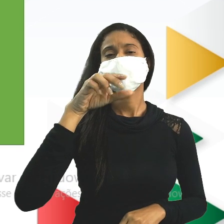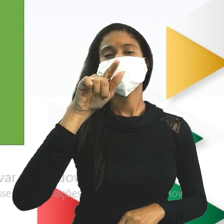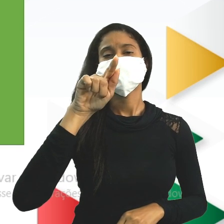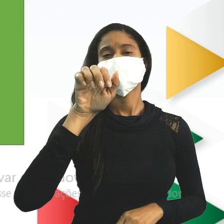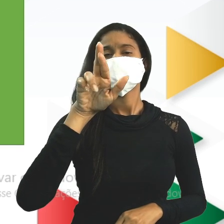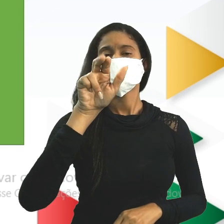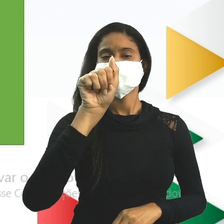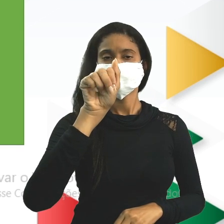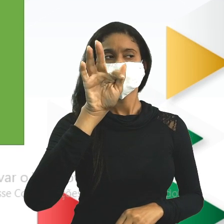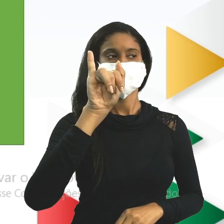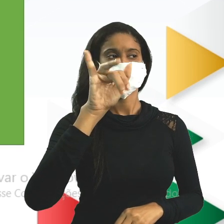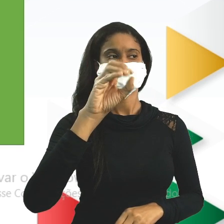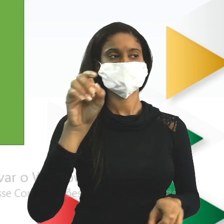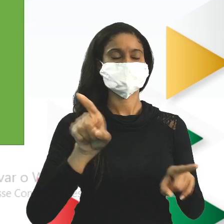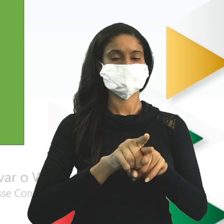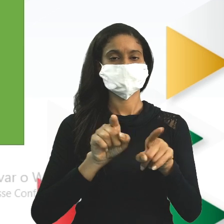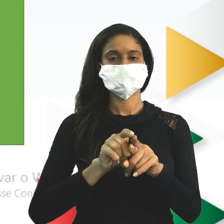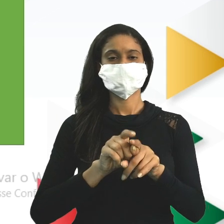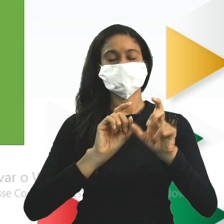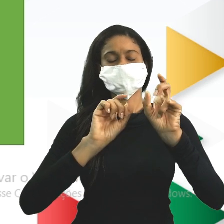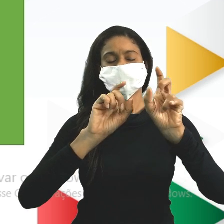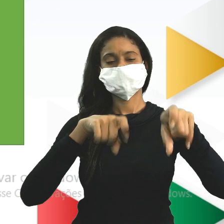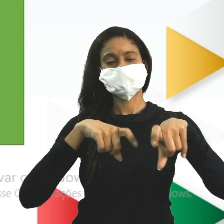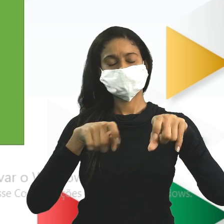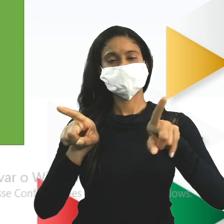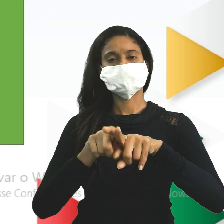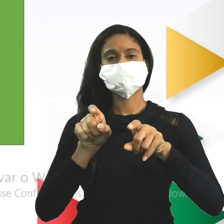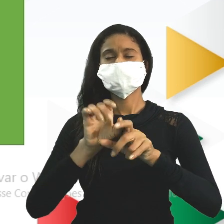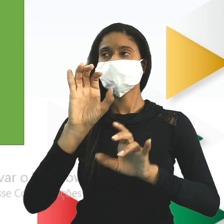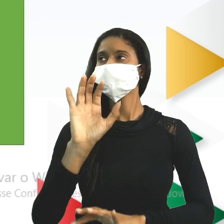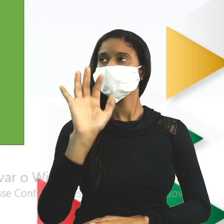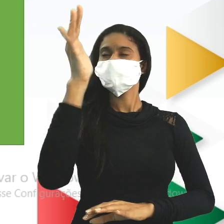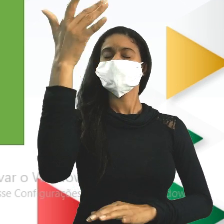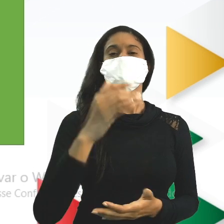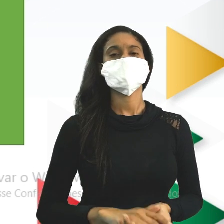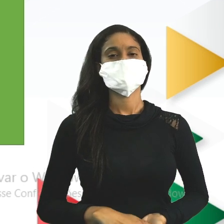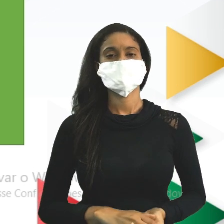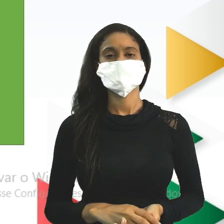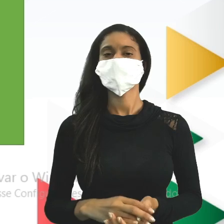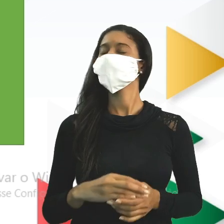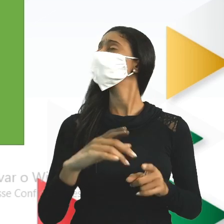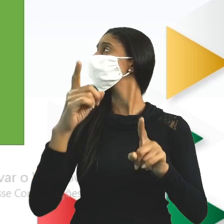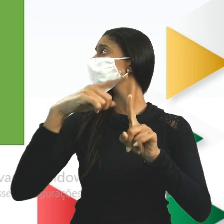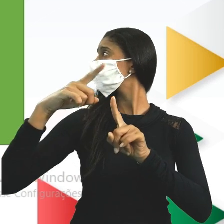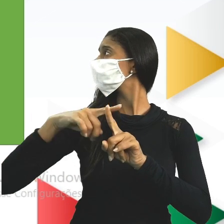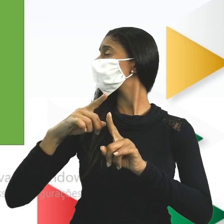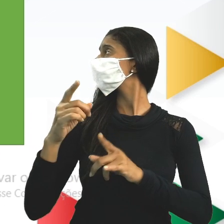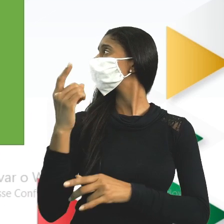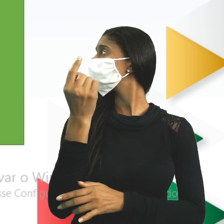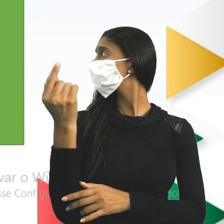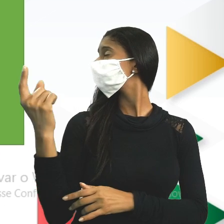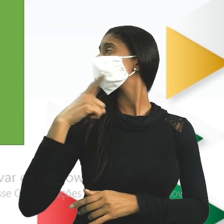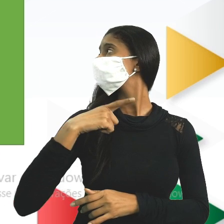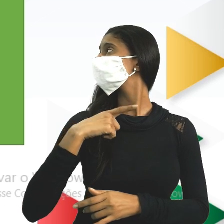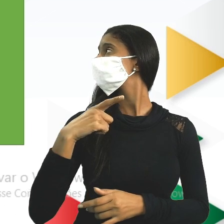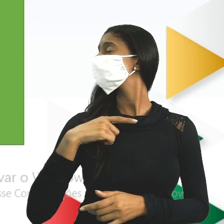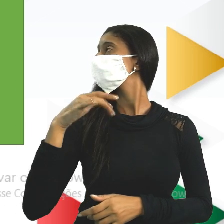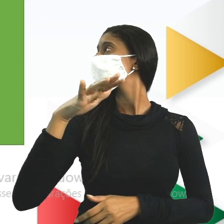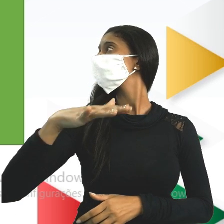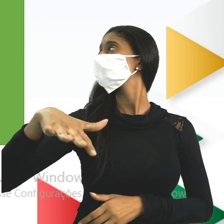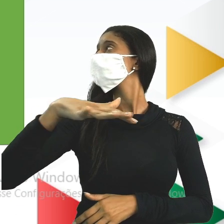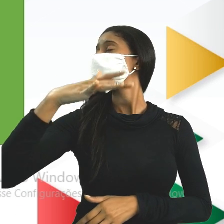agrícola, o climático. Você vê aí cada tipo de desenho do Brasil com as representações. População tal.